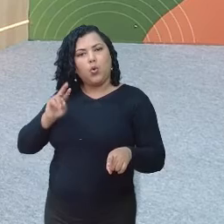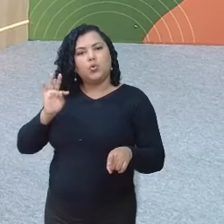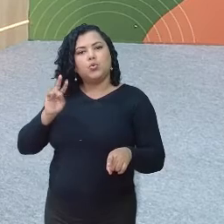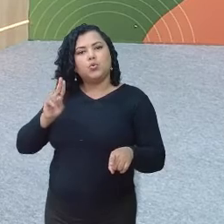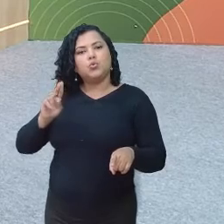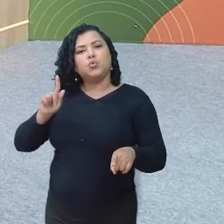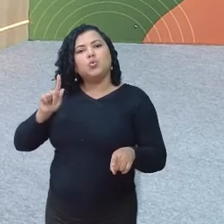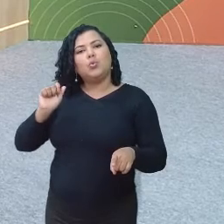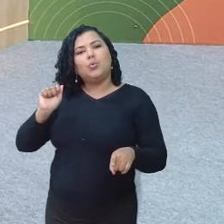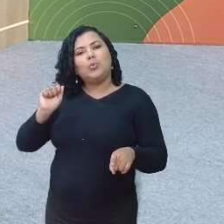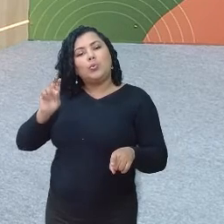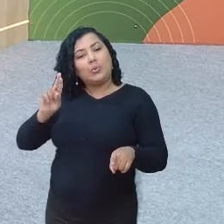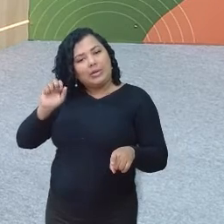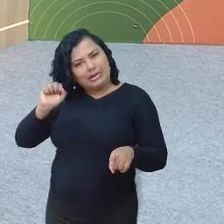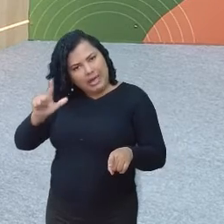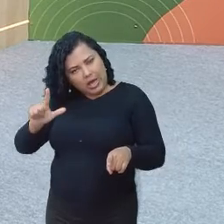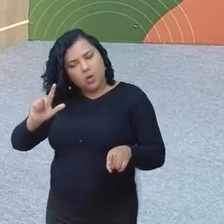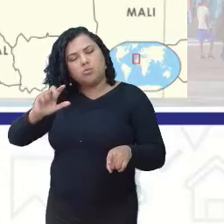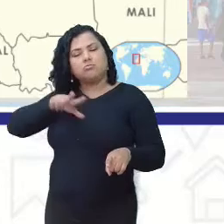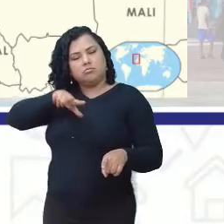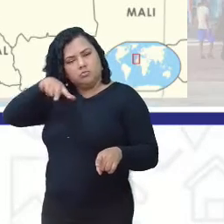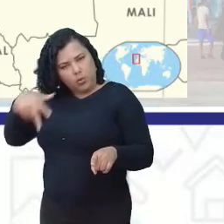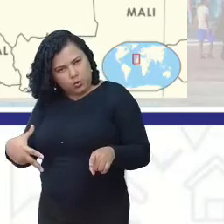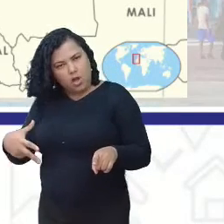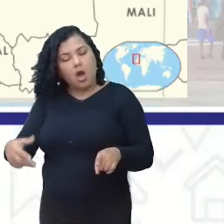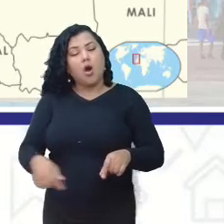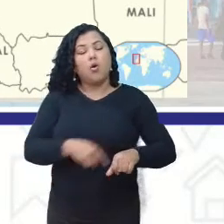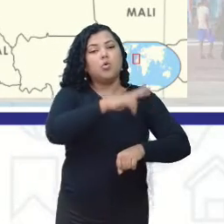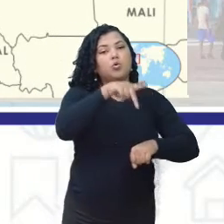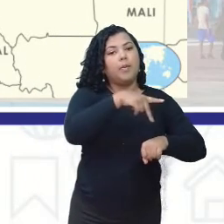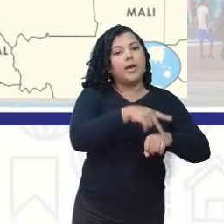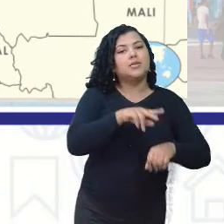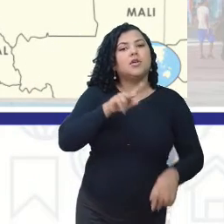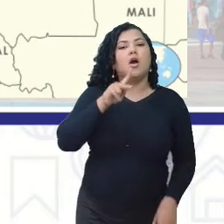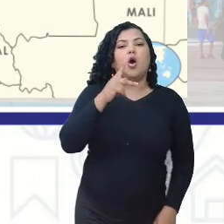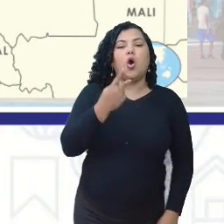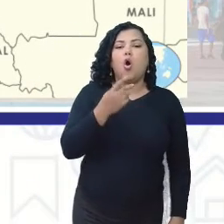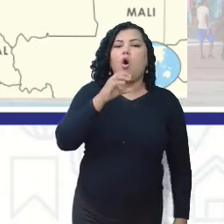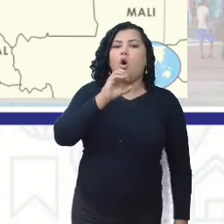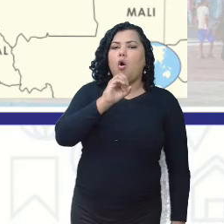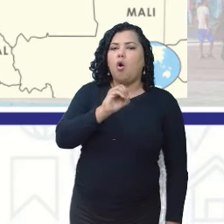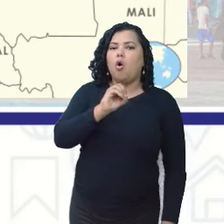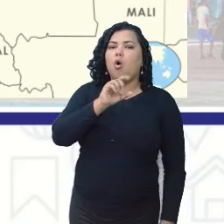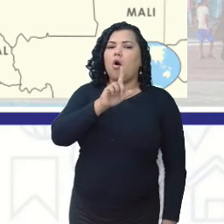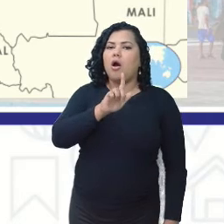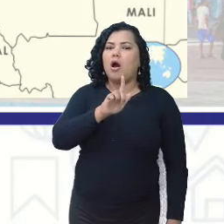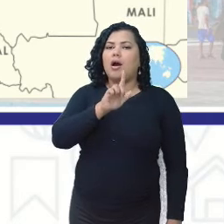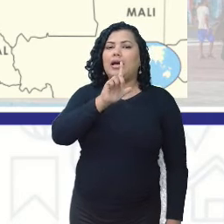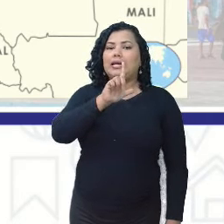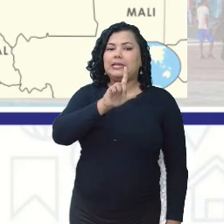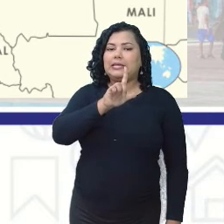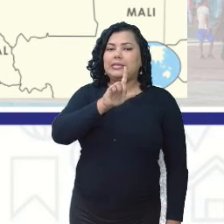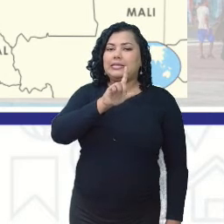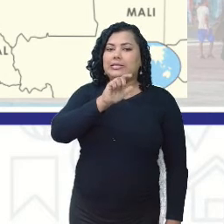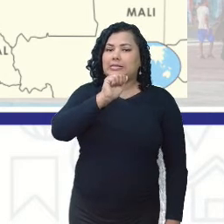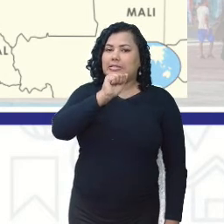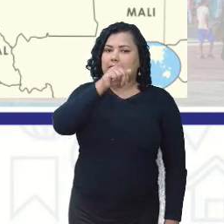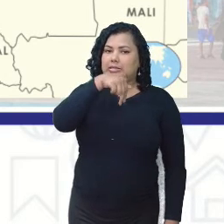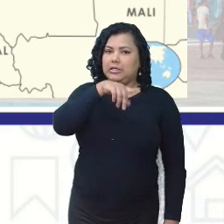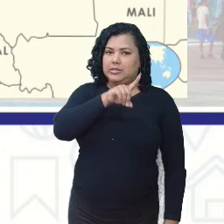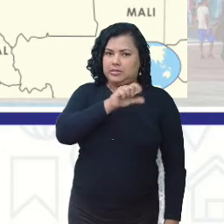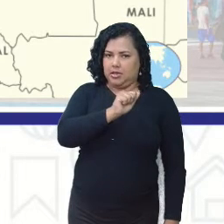como eu coloquei no esquema aqui dos slides, né, a participação de capital holandês, ou seja, os